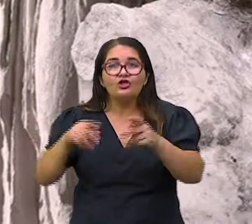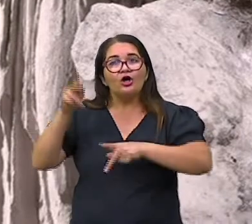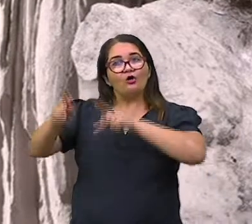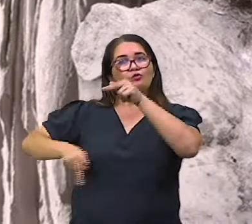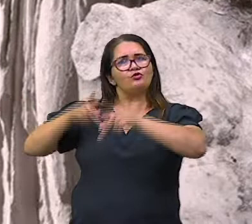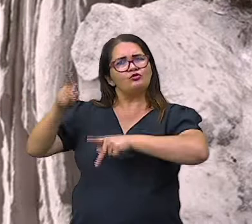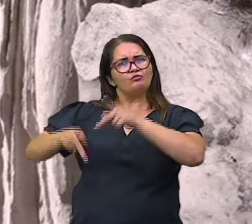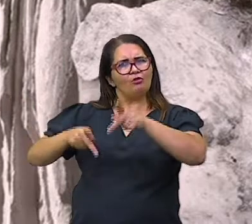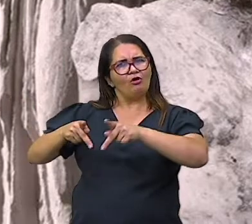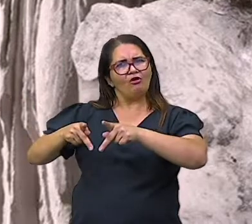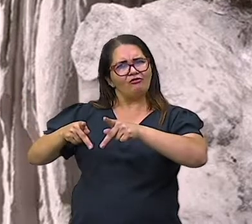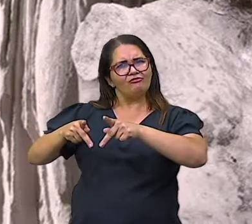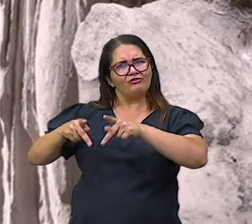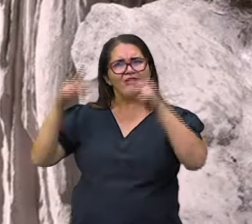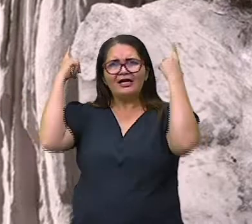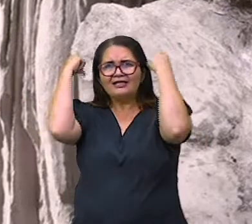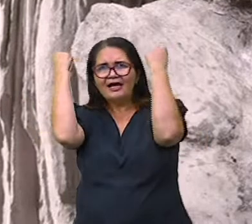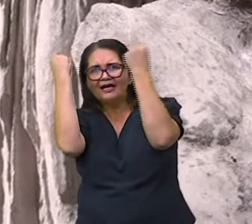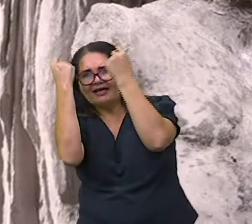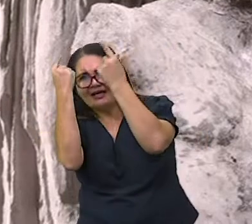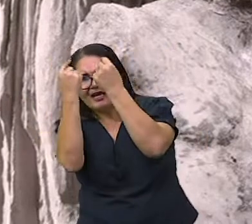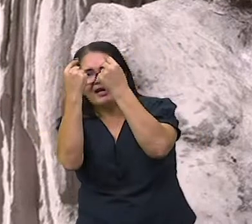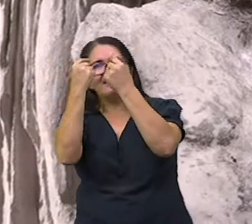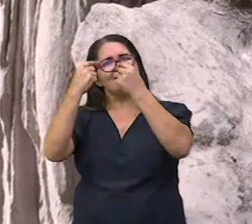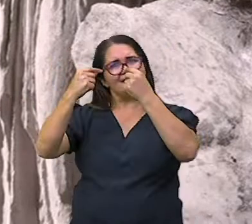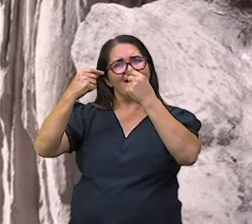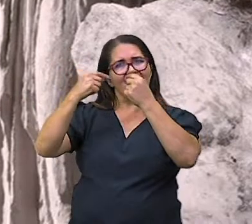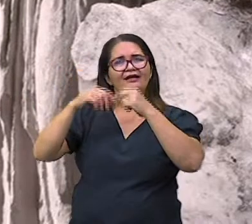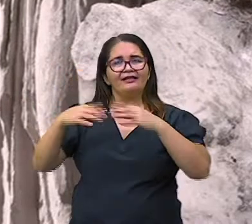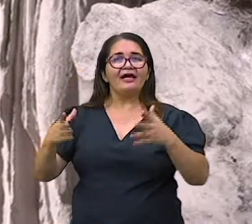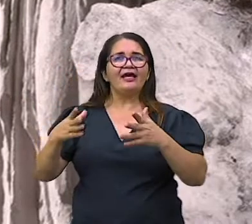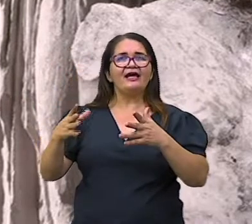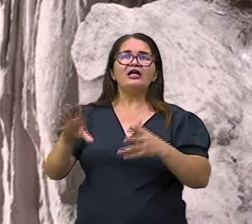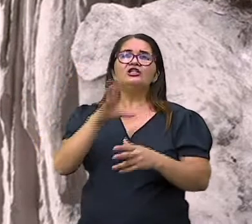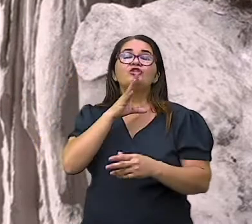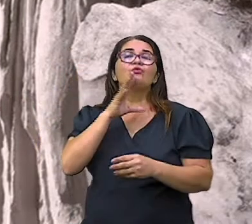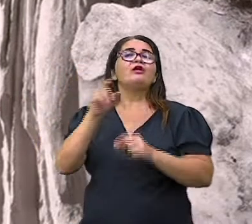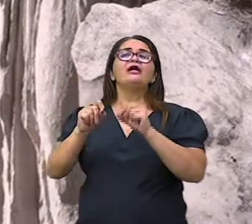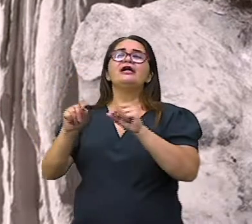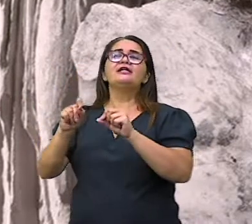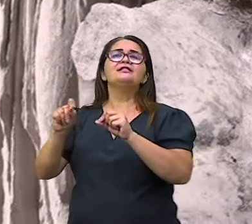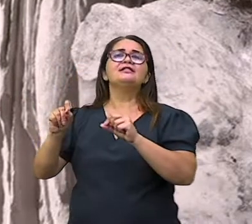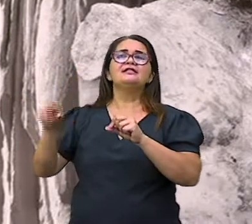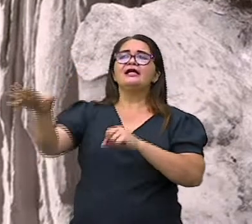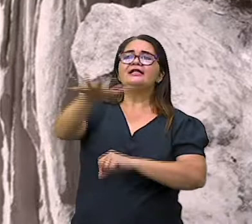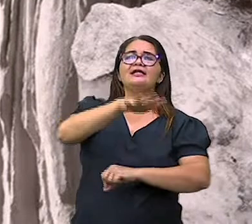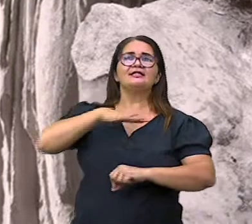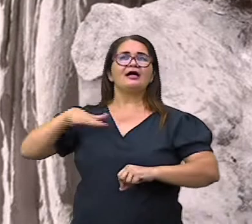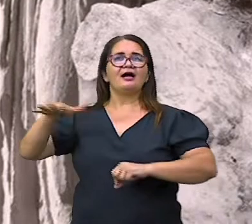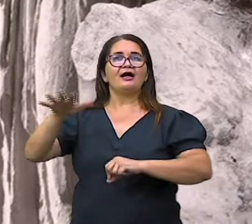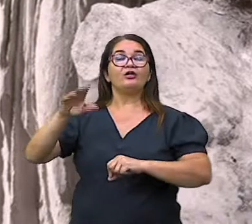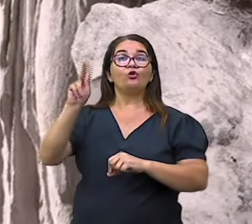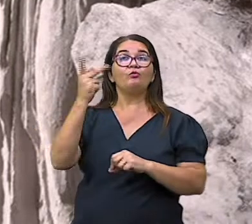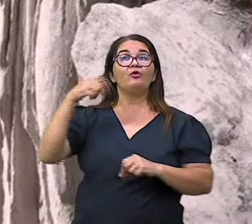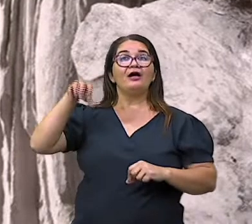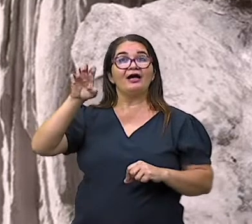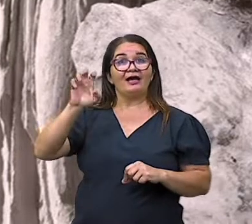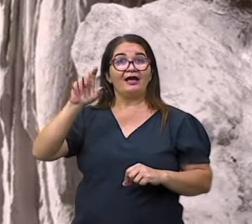foi uma curiosidade quando nas últimas Olimpíadas da Grécia, de